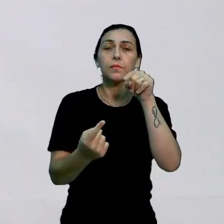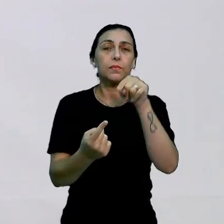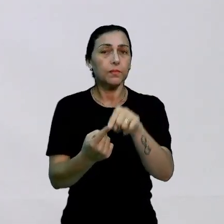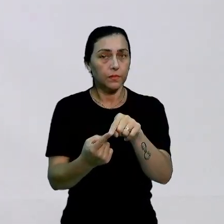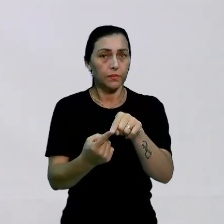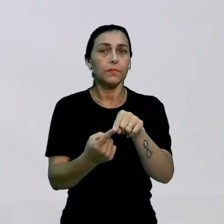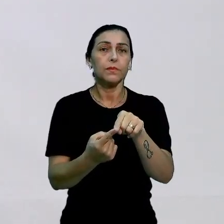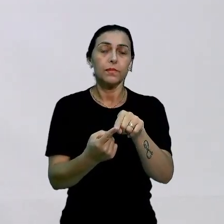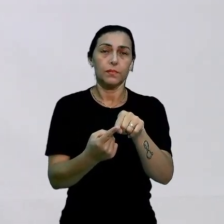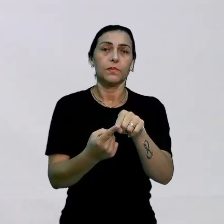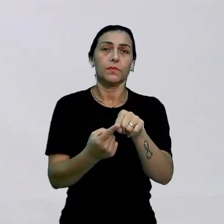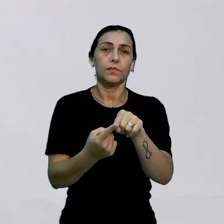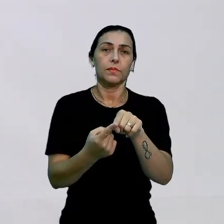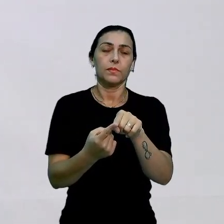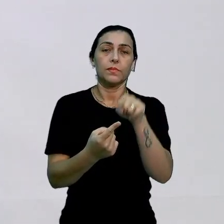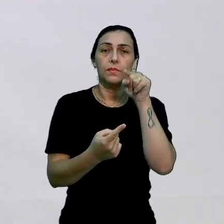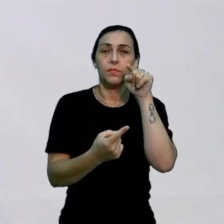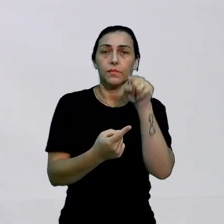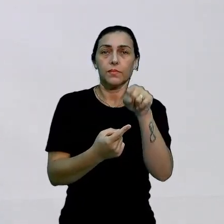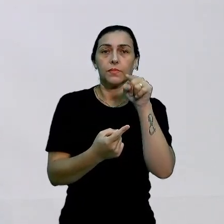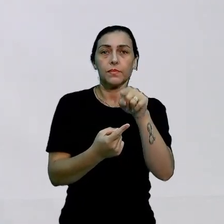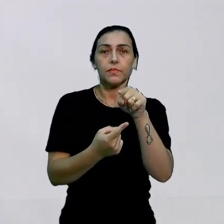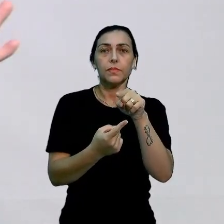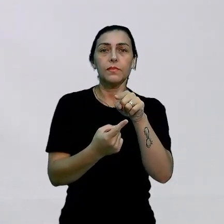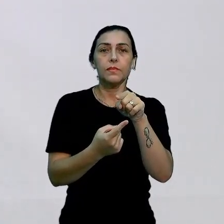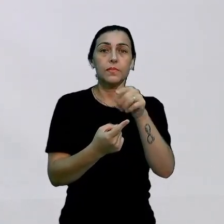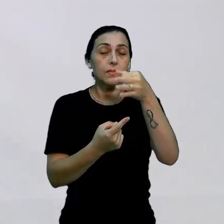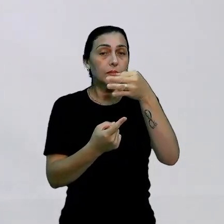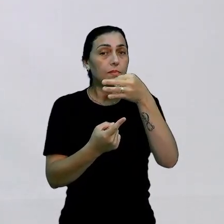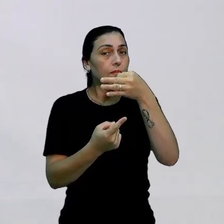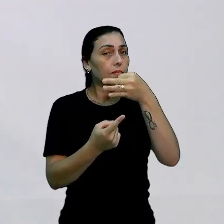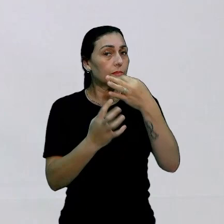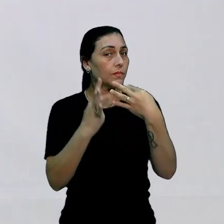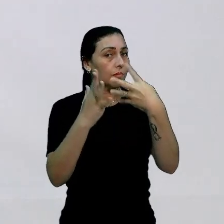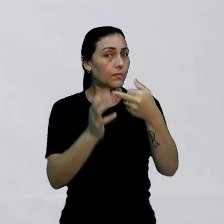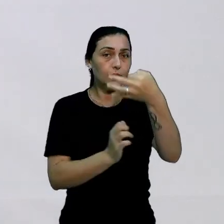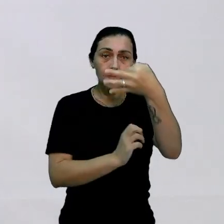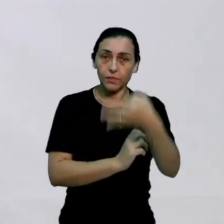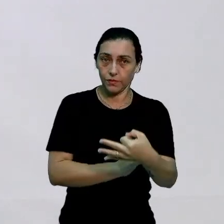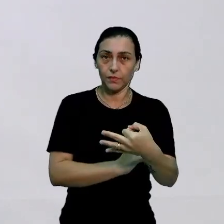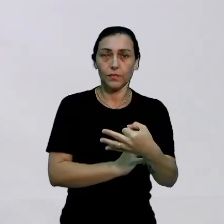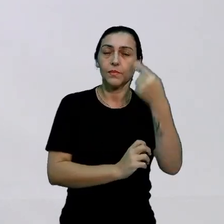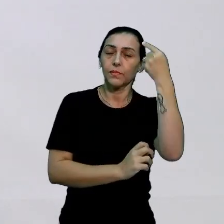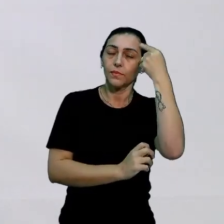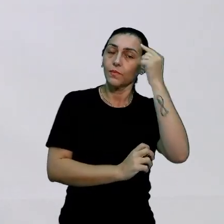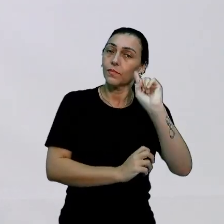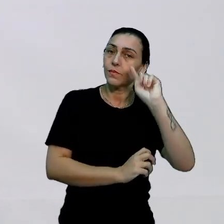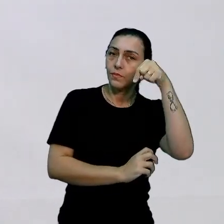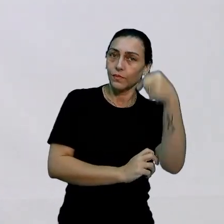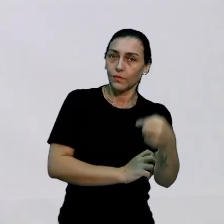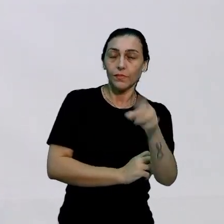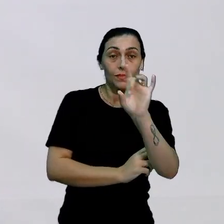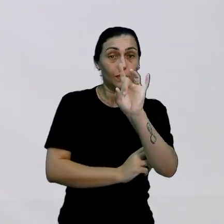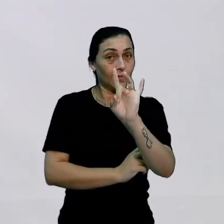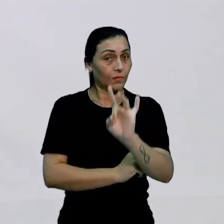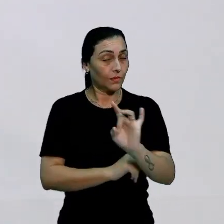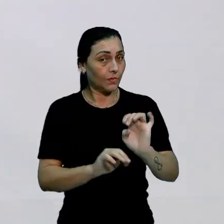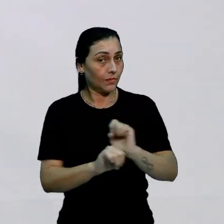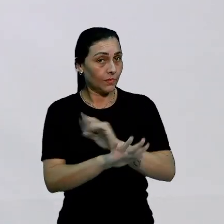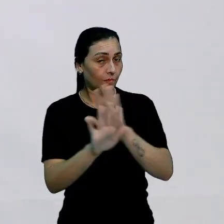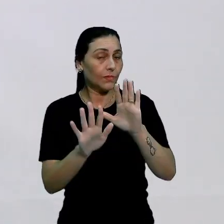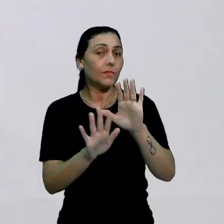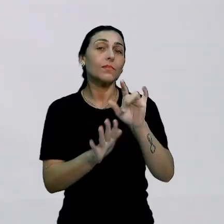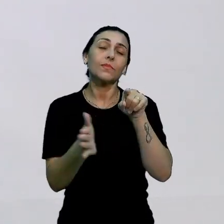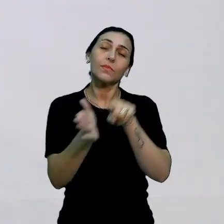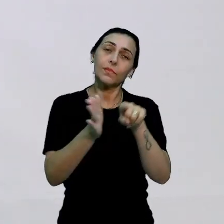objetividade, né? Ou seja, você está ali, você está para acertar as questões. A reflexão vem depois, né? Claro que cada questão traz esse lance